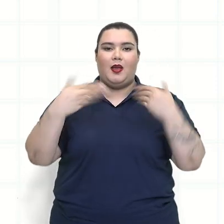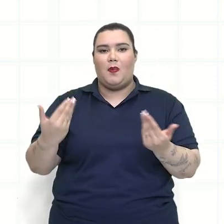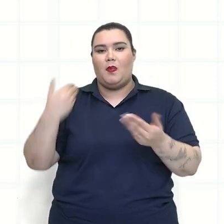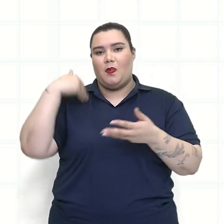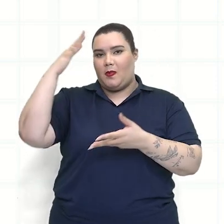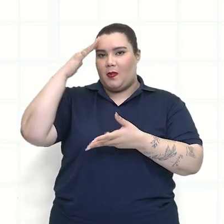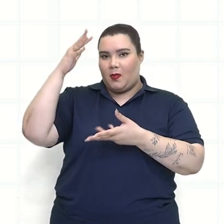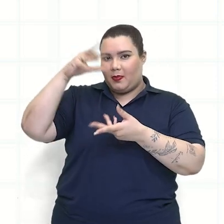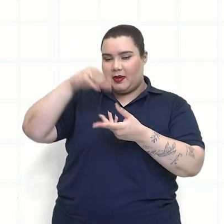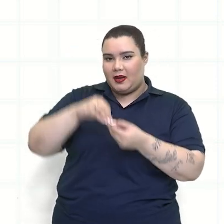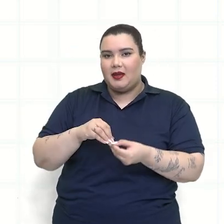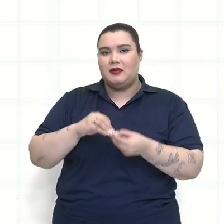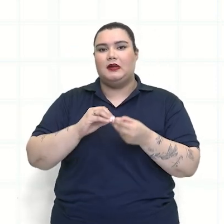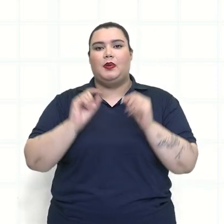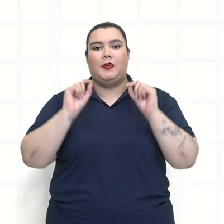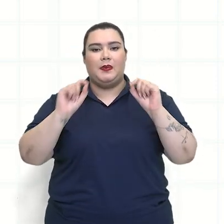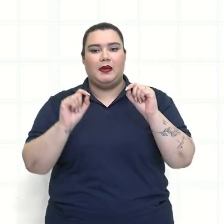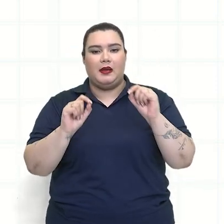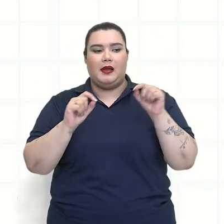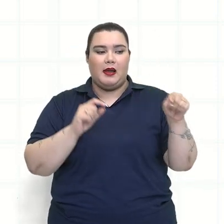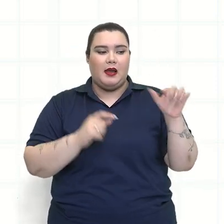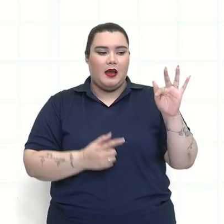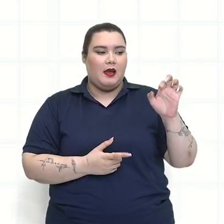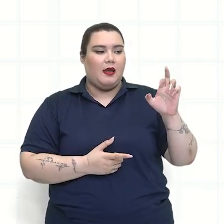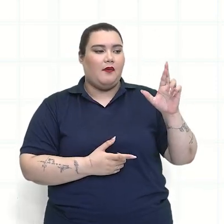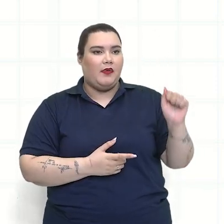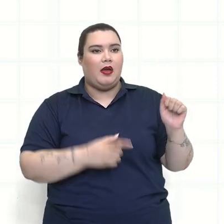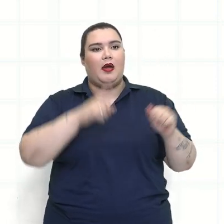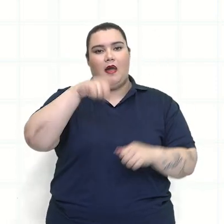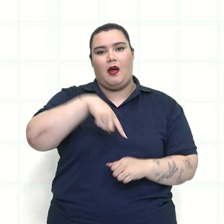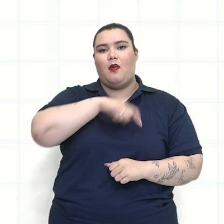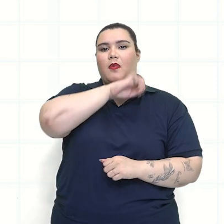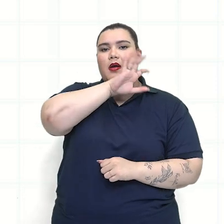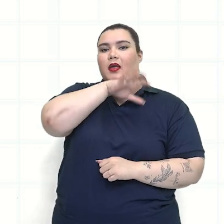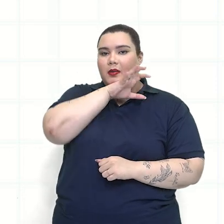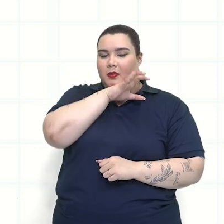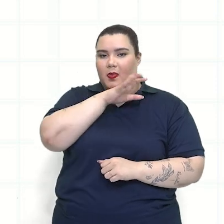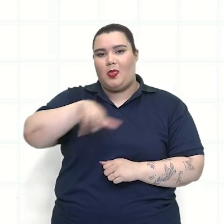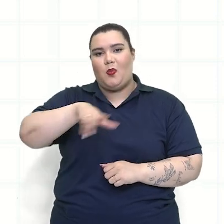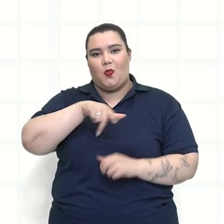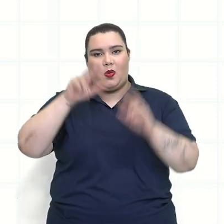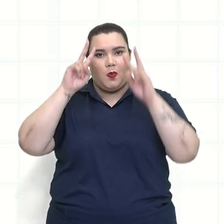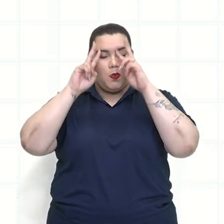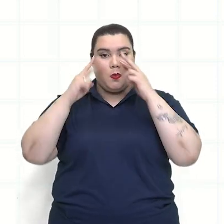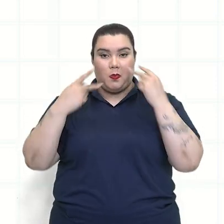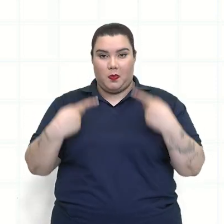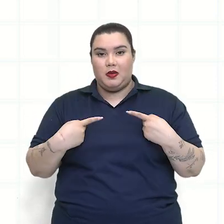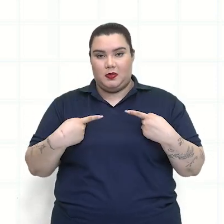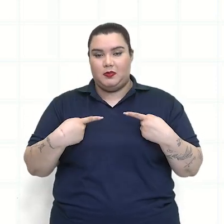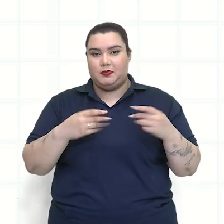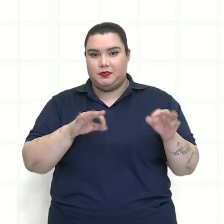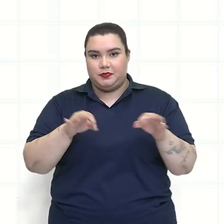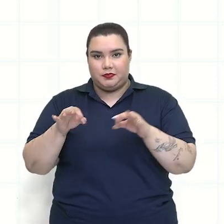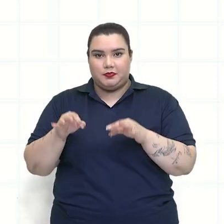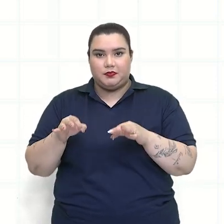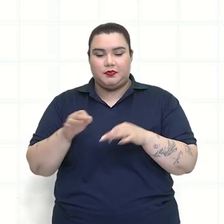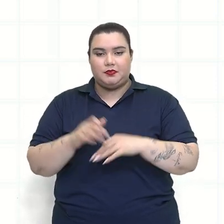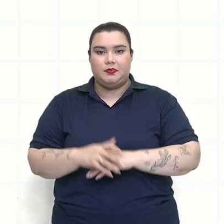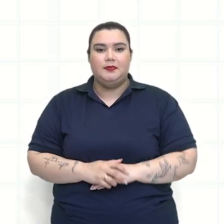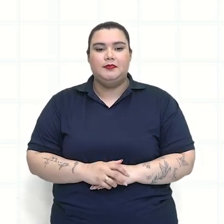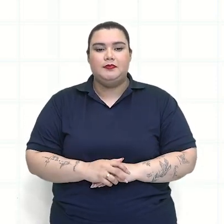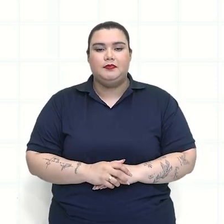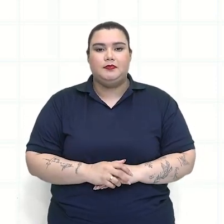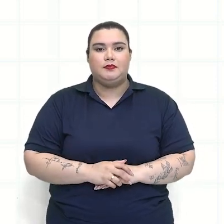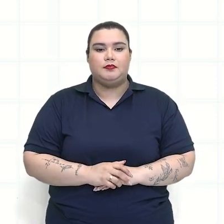vou deduzir que esta fera é realmente um animal, e não uma pessoa que estava